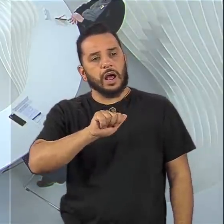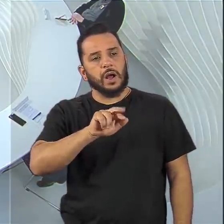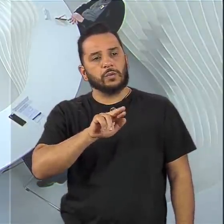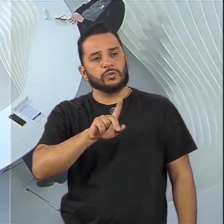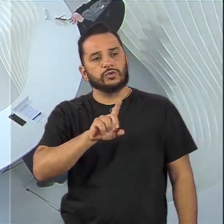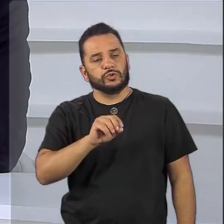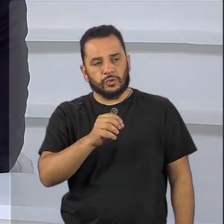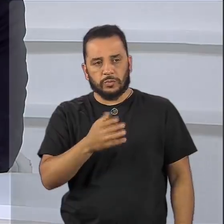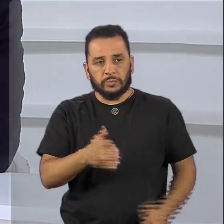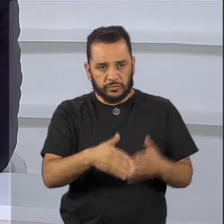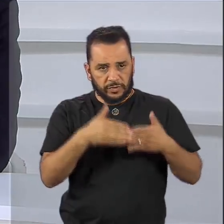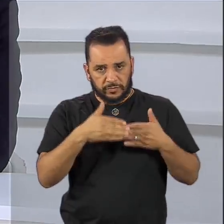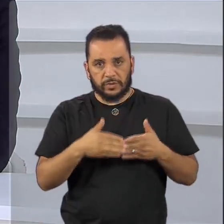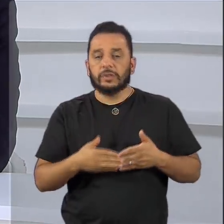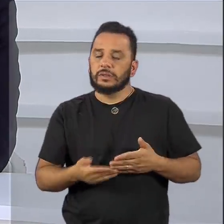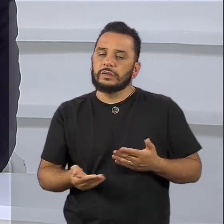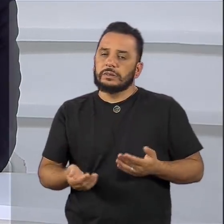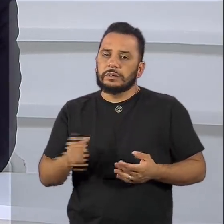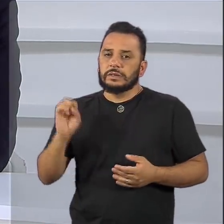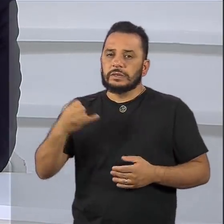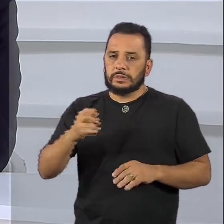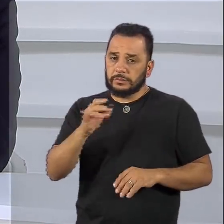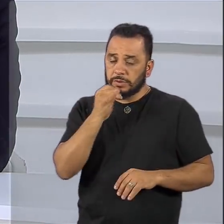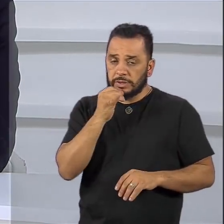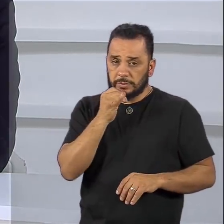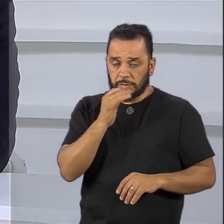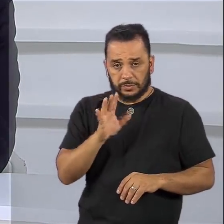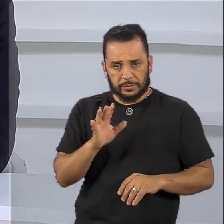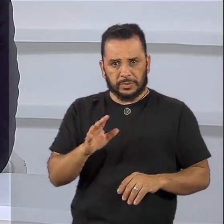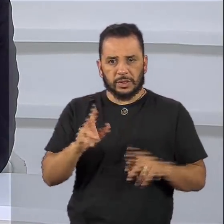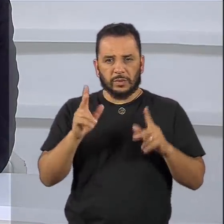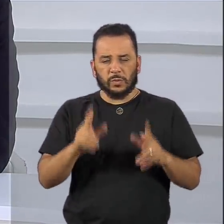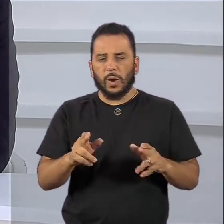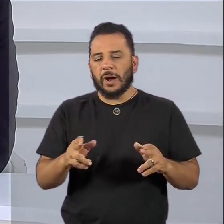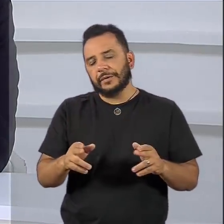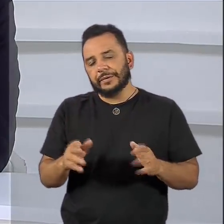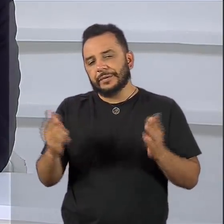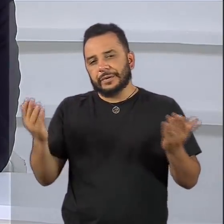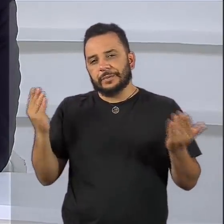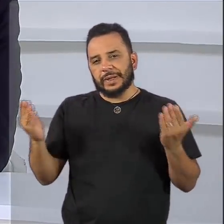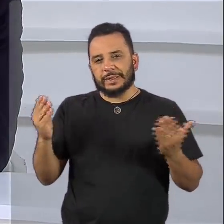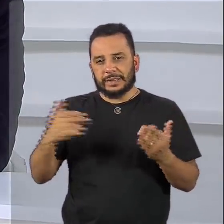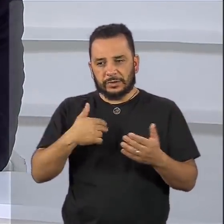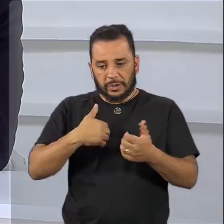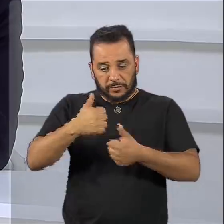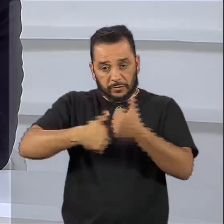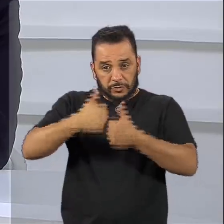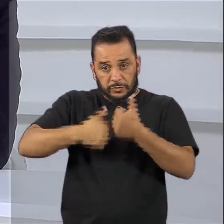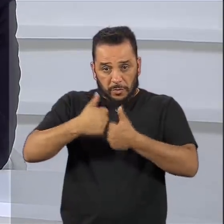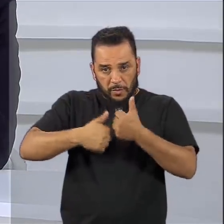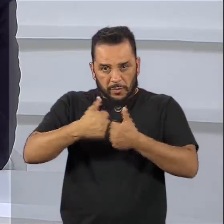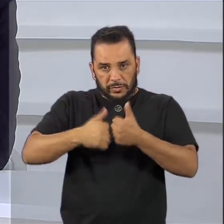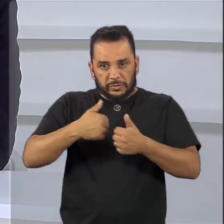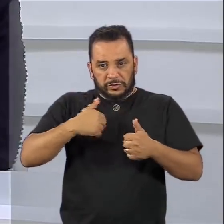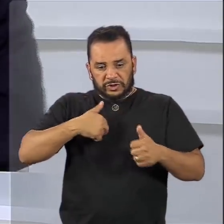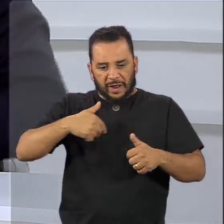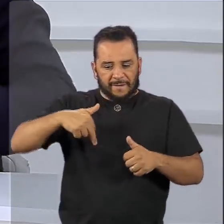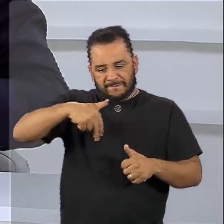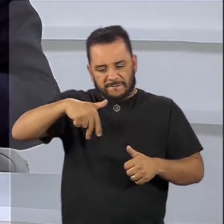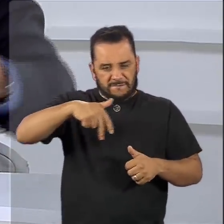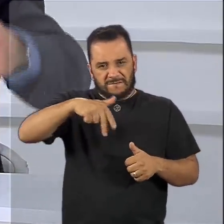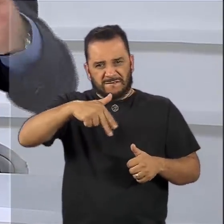usando as regras no limite do que permite. É mais ou menos como aquele jogador que força o cartão amarelo porque ele, por algum motivo, não quer estar no próximo